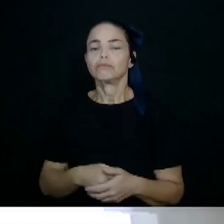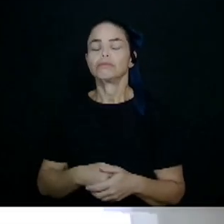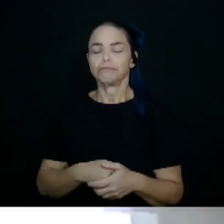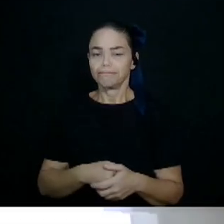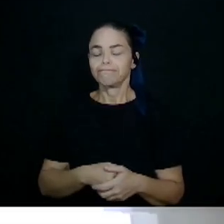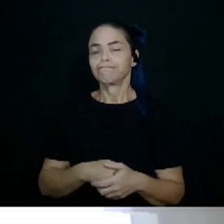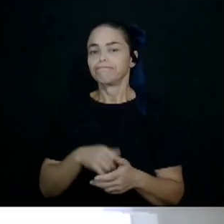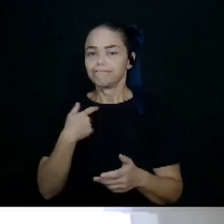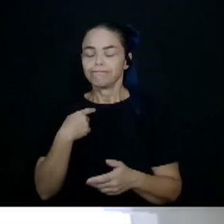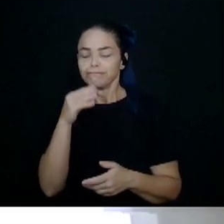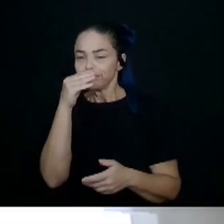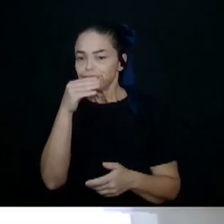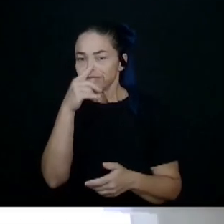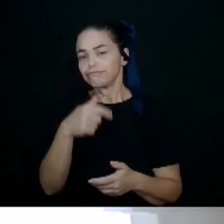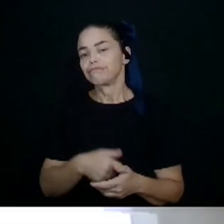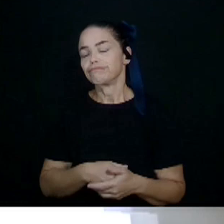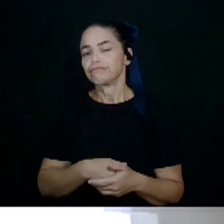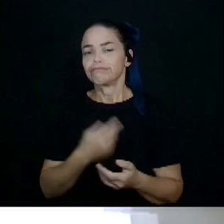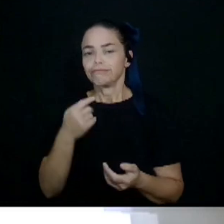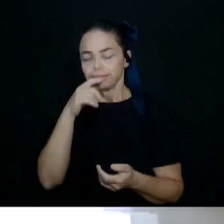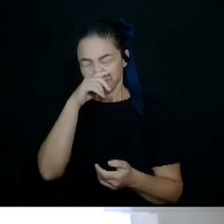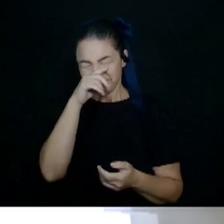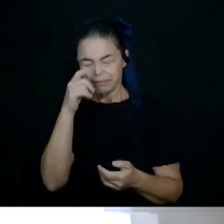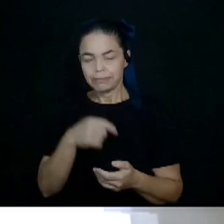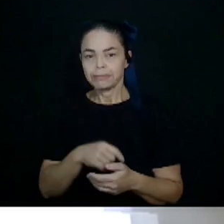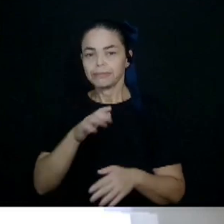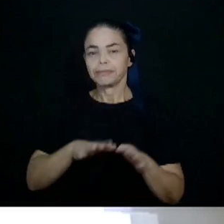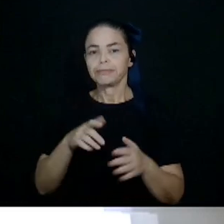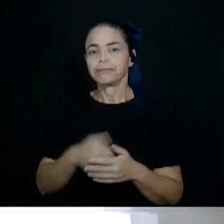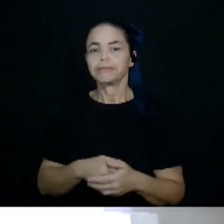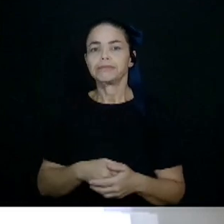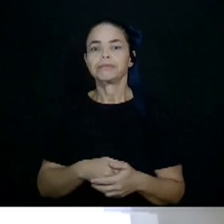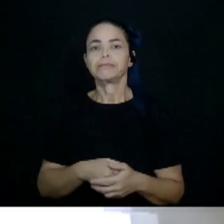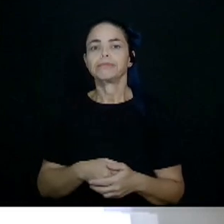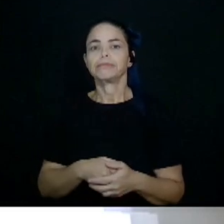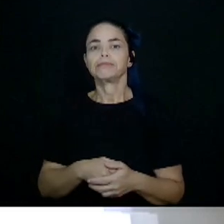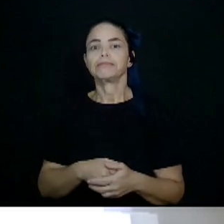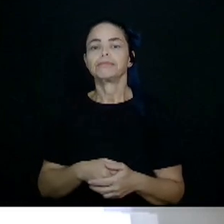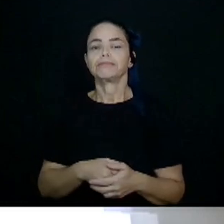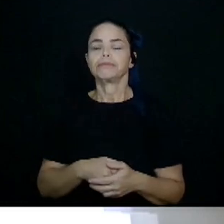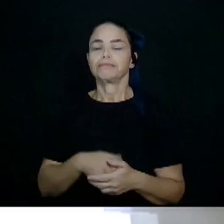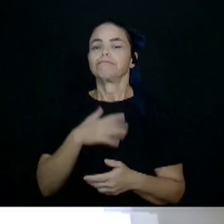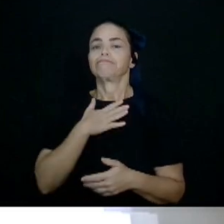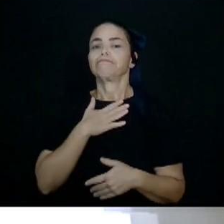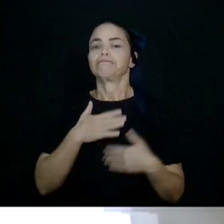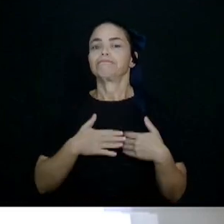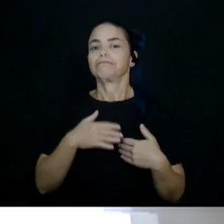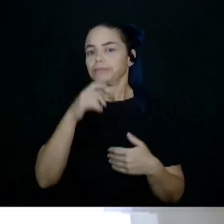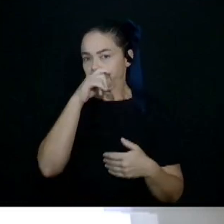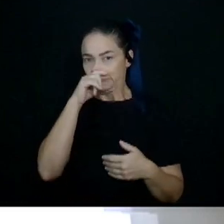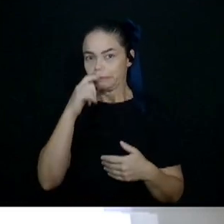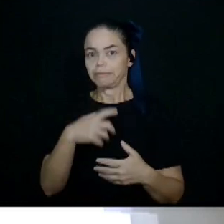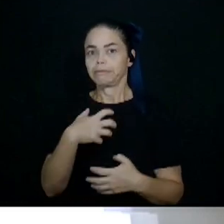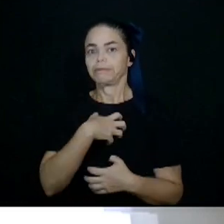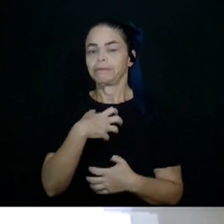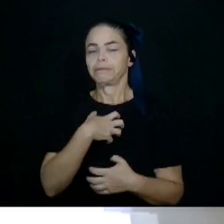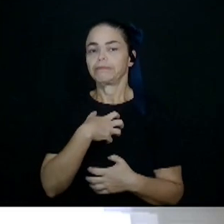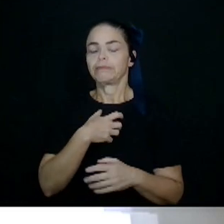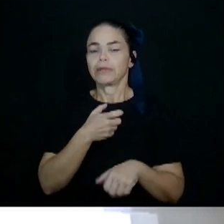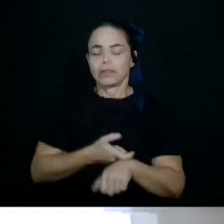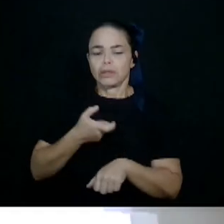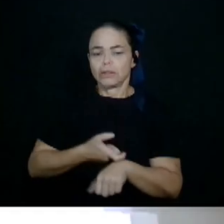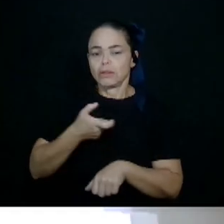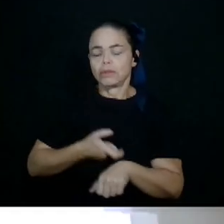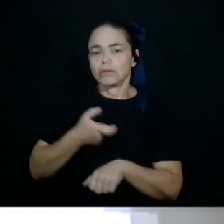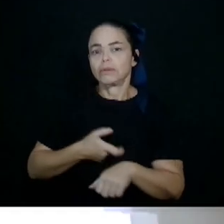transtorno de acumulação. Outra questão, muitas vezes, é o perfeccionismo, né? É uma certa rigidez. Tanto que